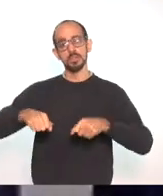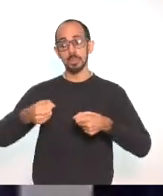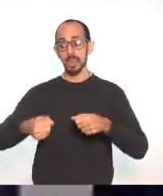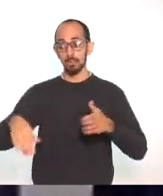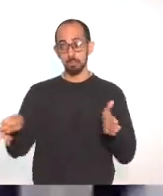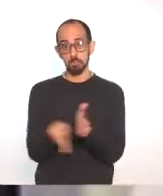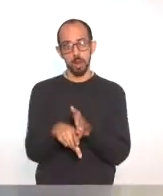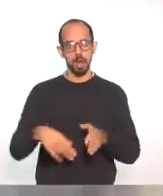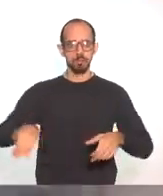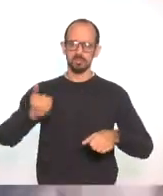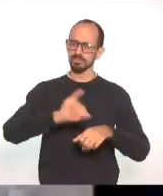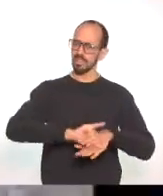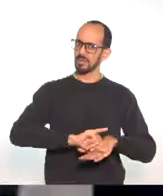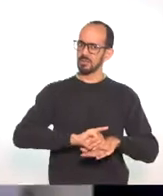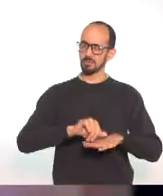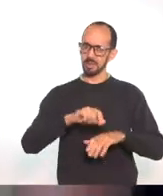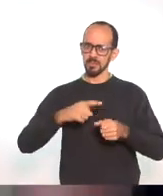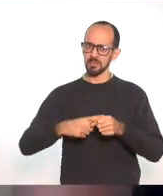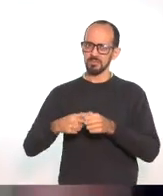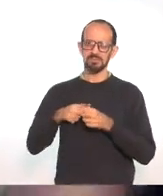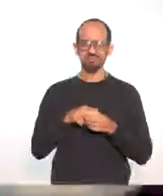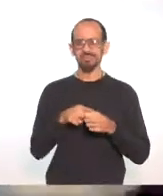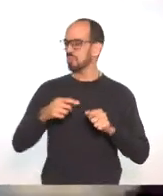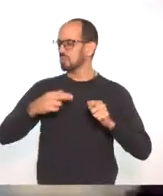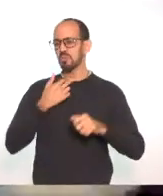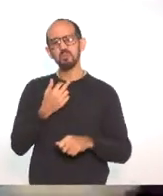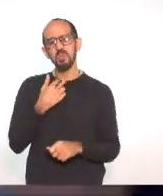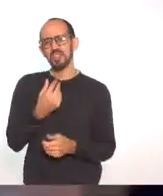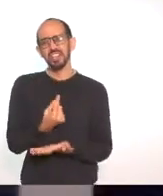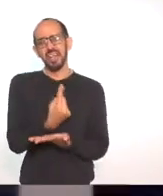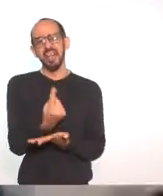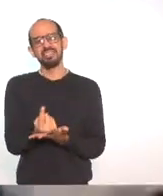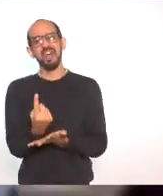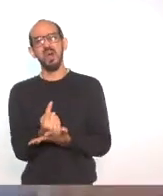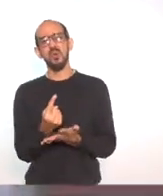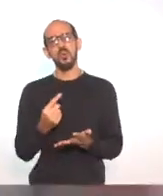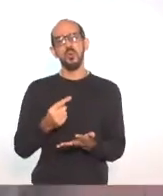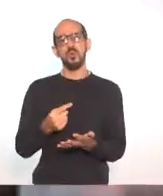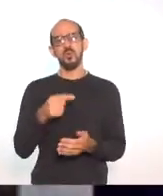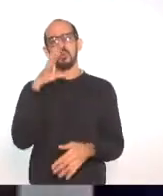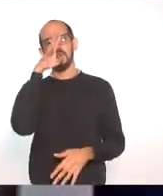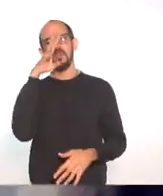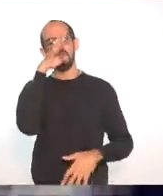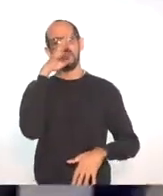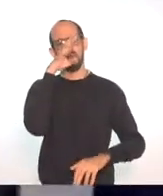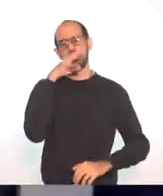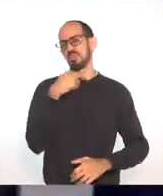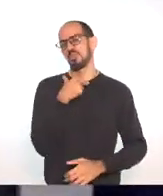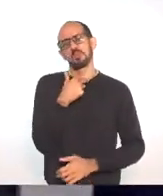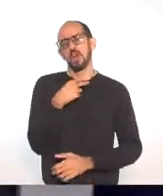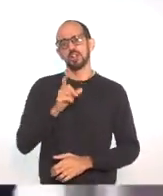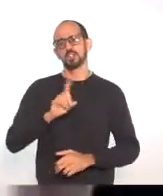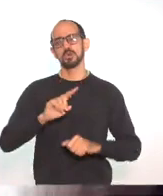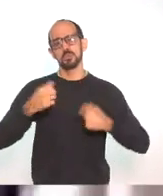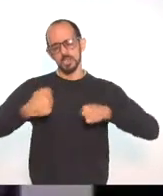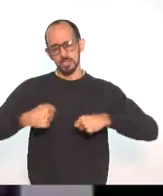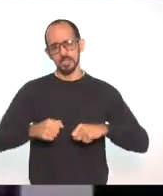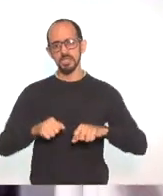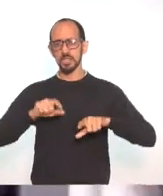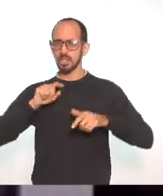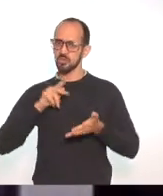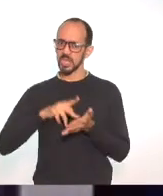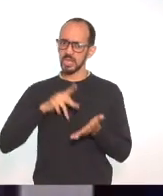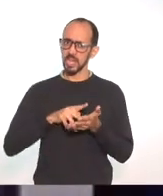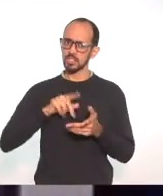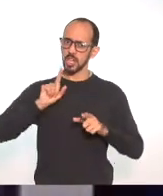metropolitana não dá para um ficar fazendo uma coisa outro fazendo outra outra fazendo isso aquilo e no fundo no fundo não há um